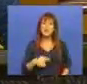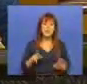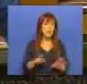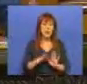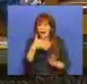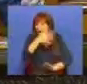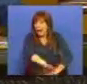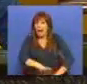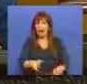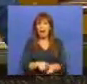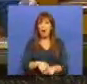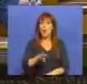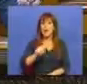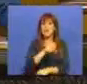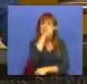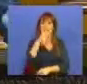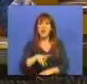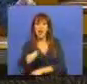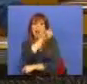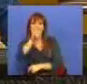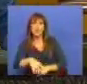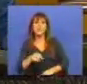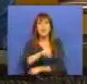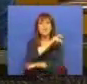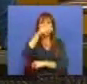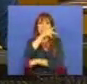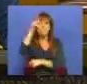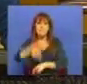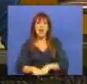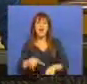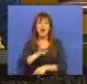importunar Sarkozy, Merkel e Gordon Brown.